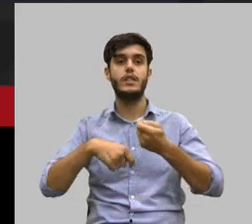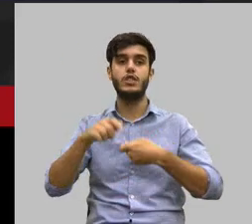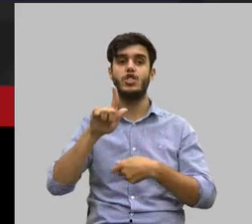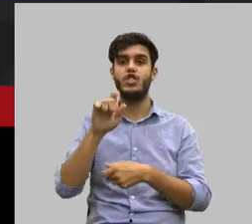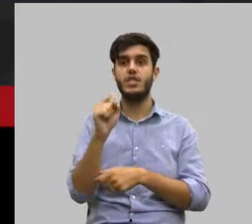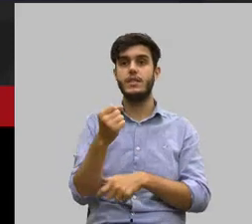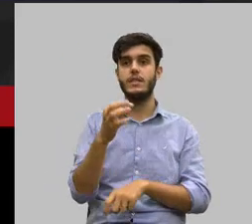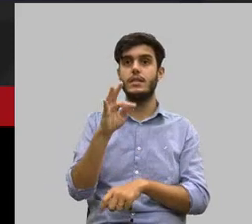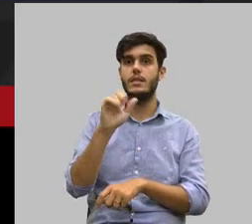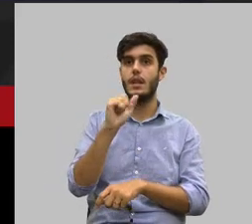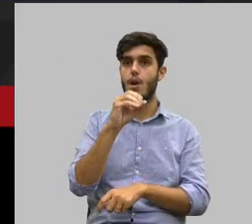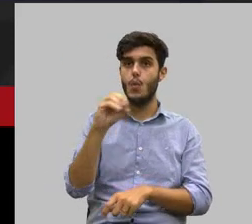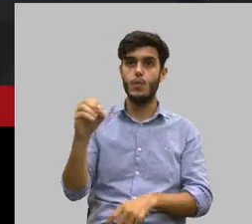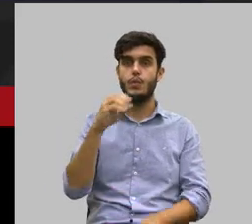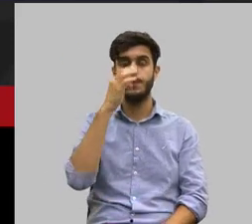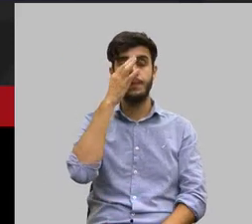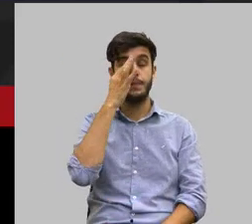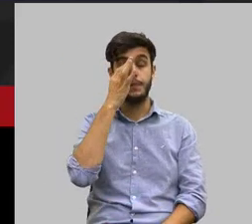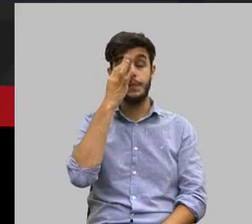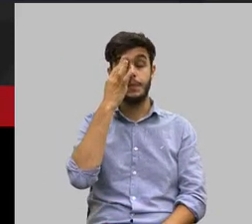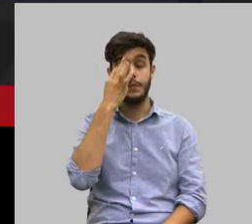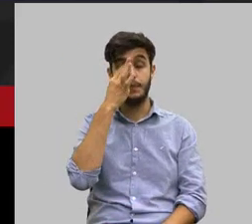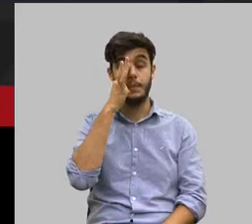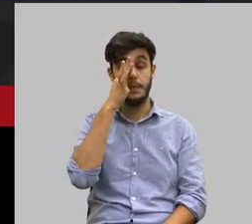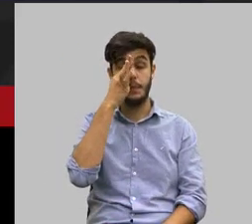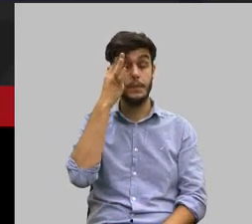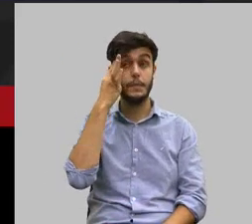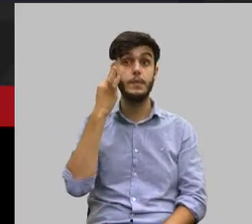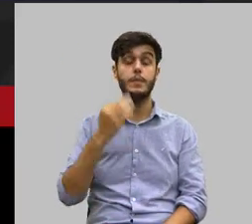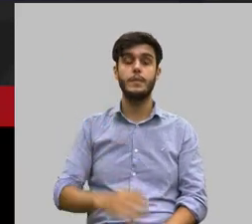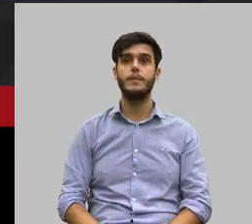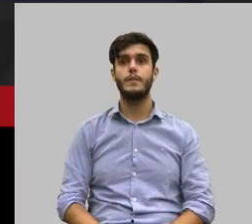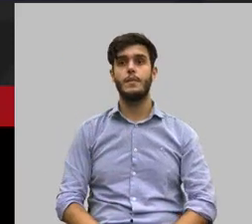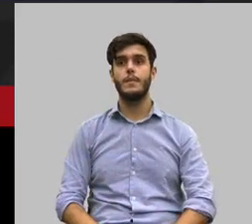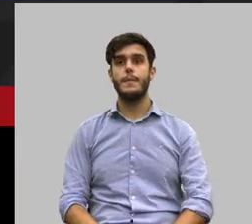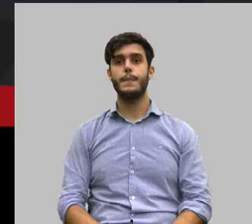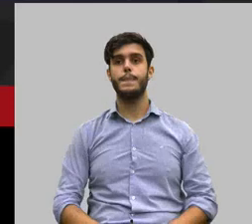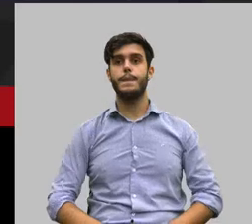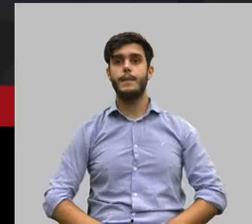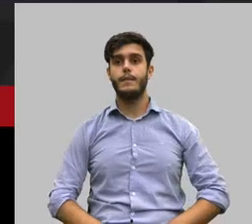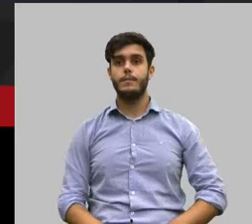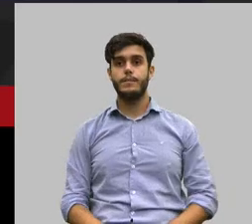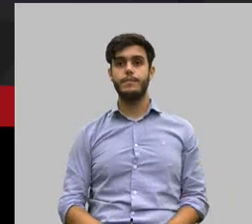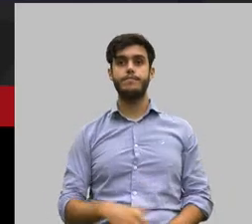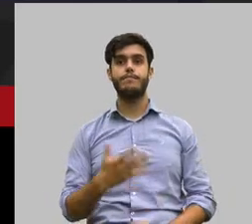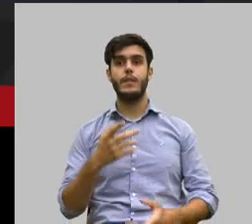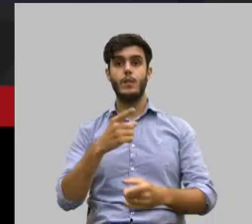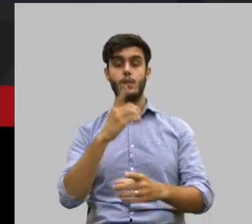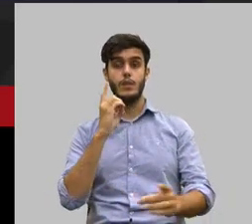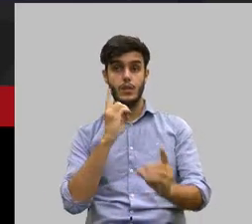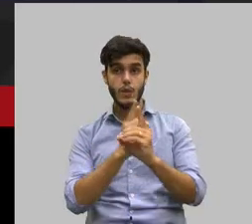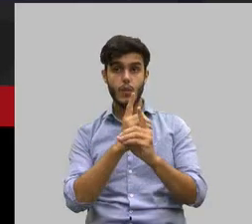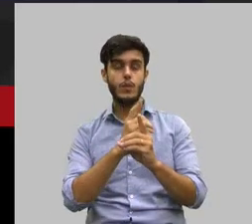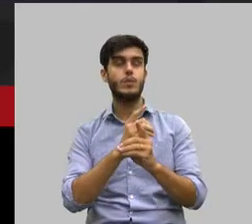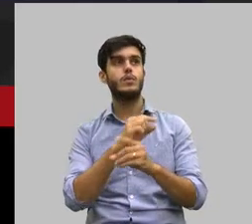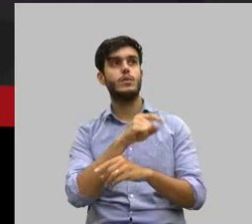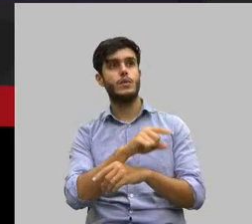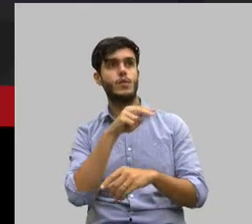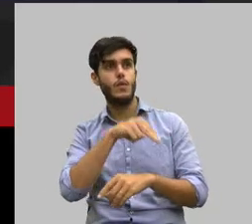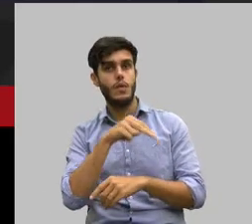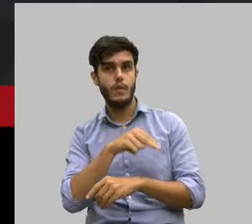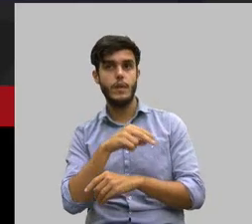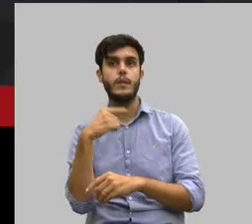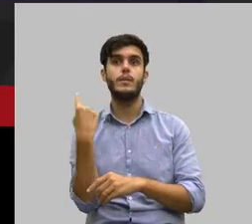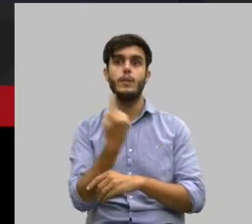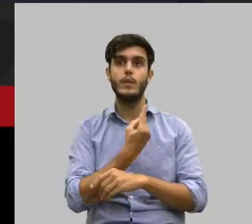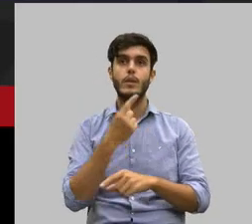Mulher Bem nesse mesmo sentido né A partir Então desse encontro realizado em novembro eh lançamos o